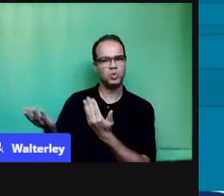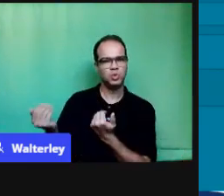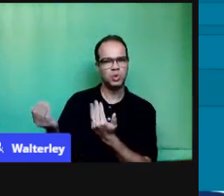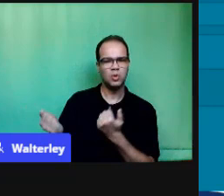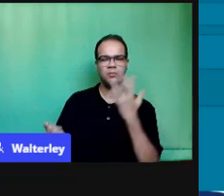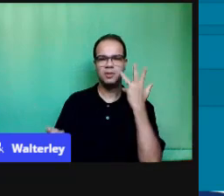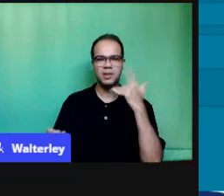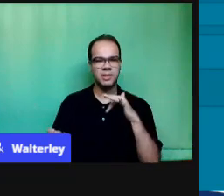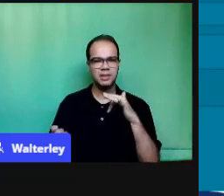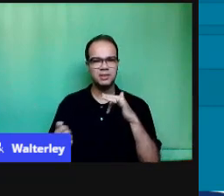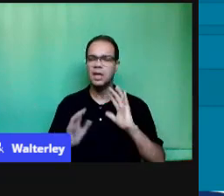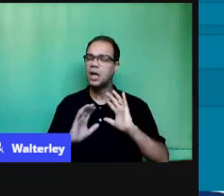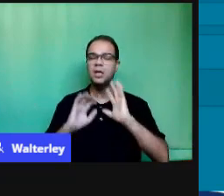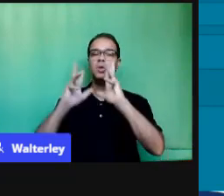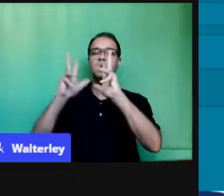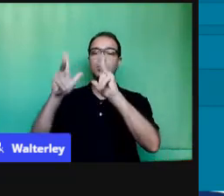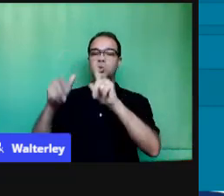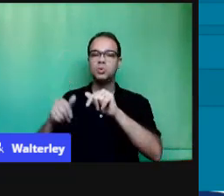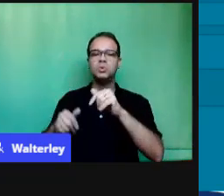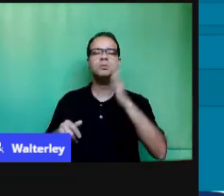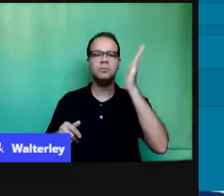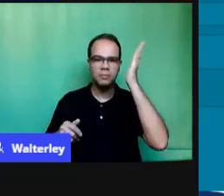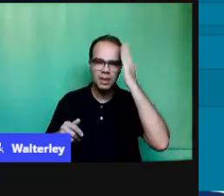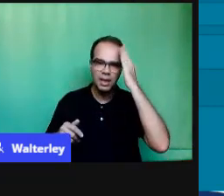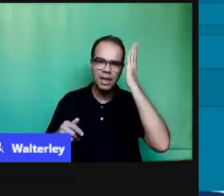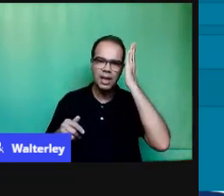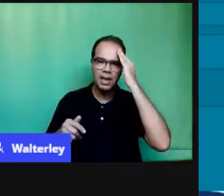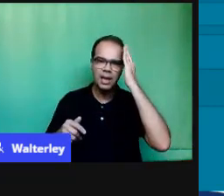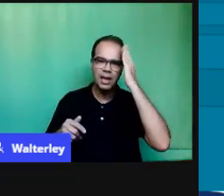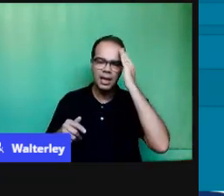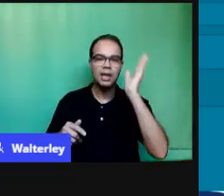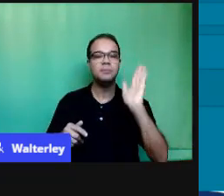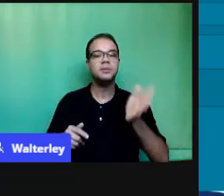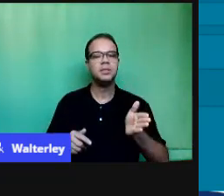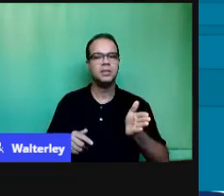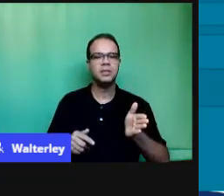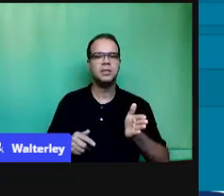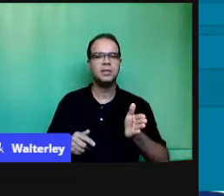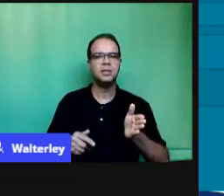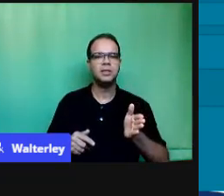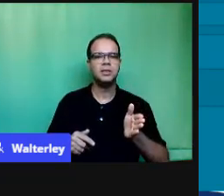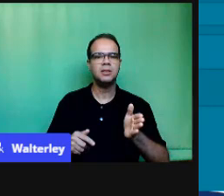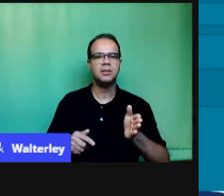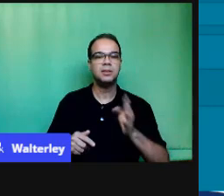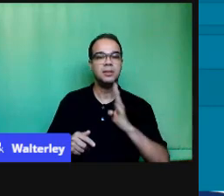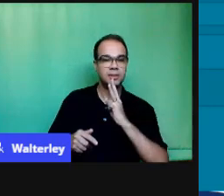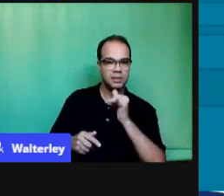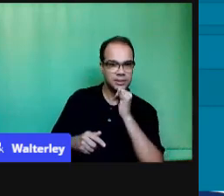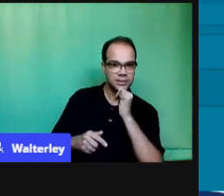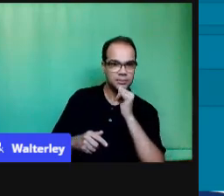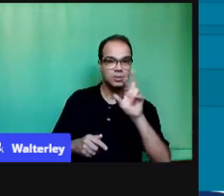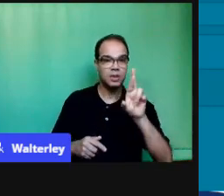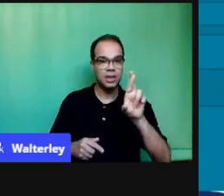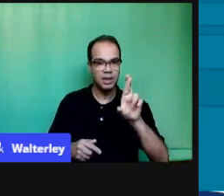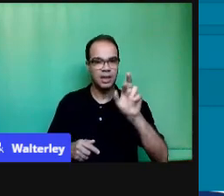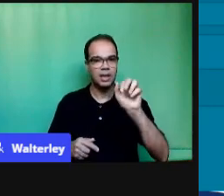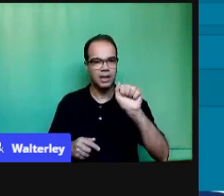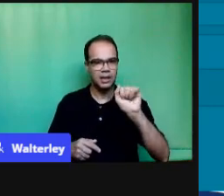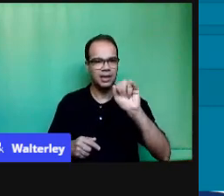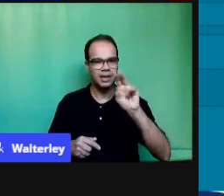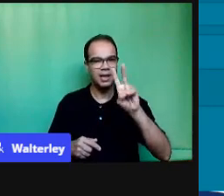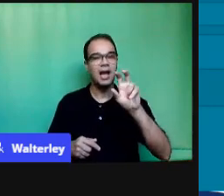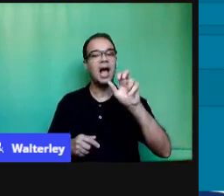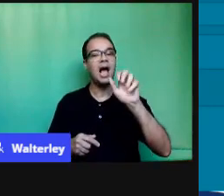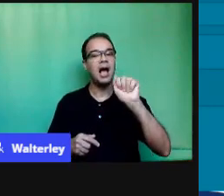seja limitado, sobre algum assunto. Então, se eu for falar, por exemplo, de raiva, e eu for abordar isso em sala de